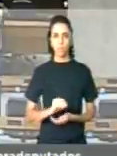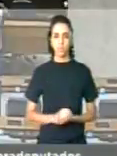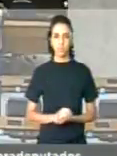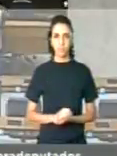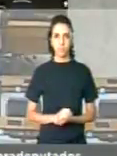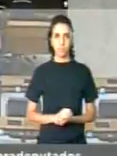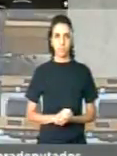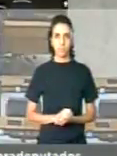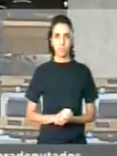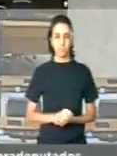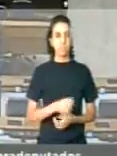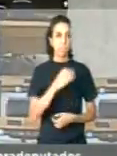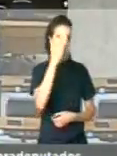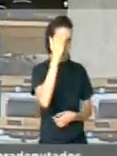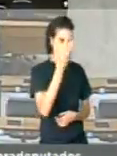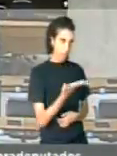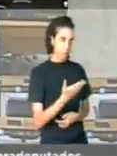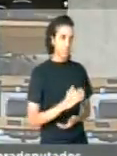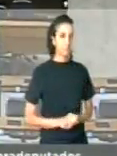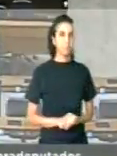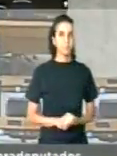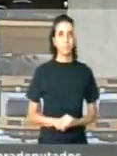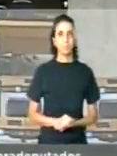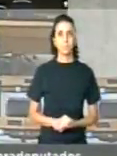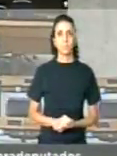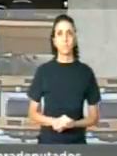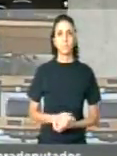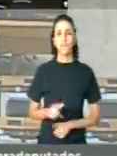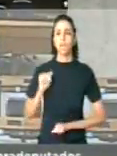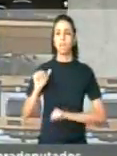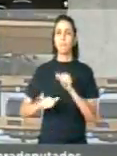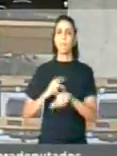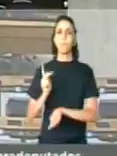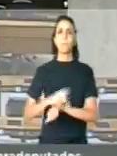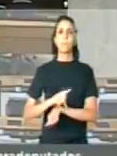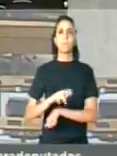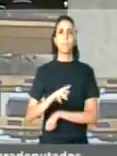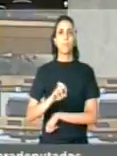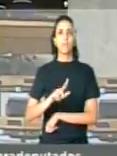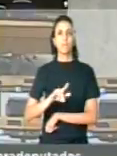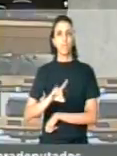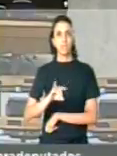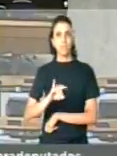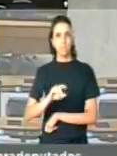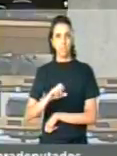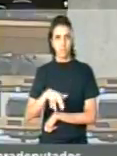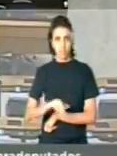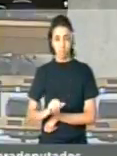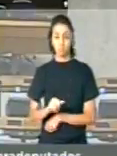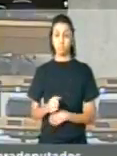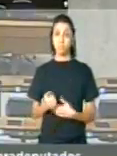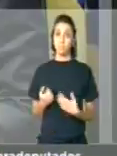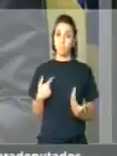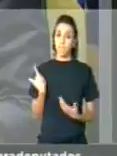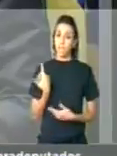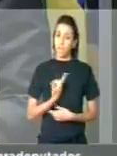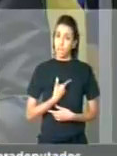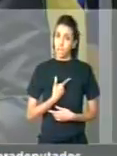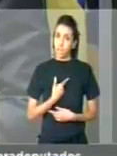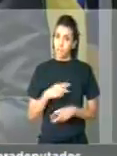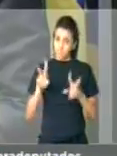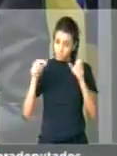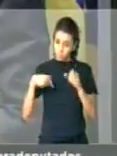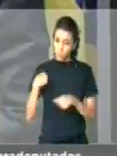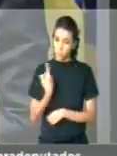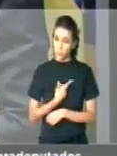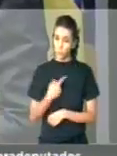Obrigado, presidente, senhoras e senhores deputados. Reforma da Previdência. Essa matéria nós estamos nos debruçando porque